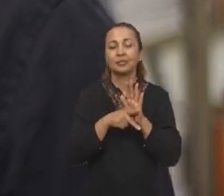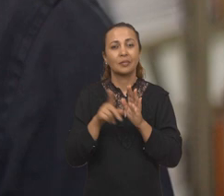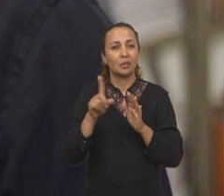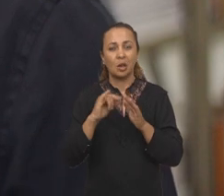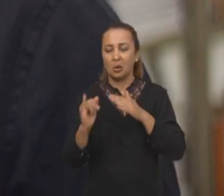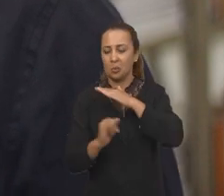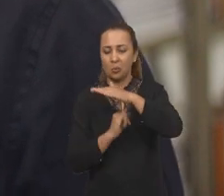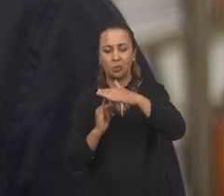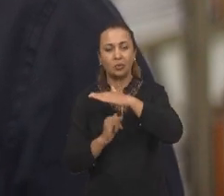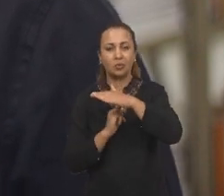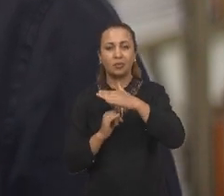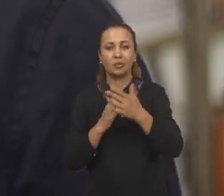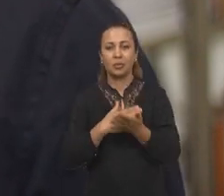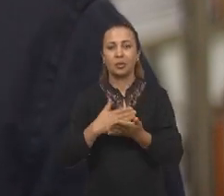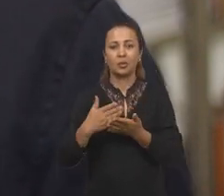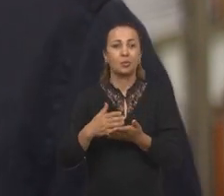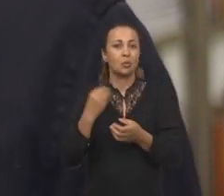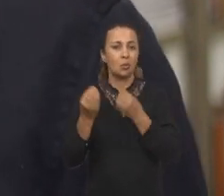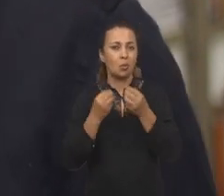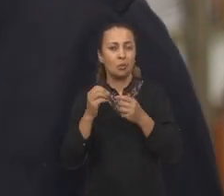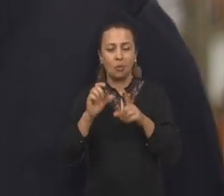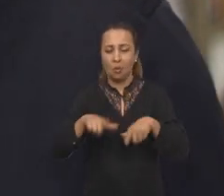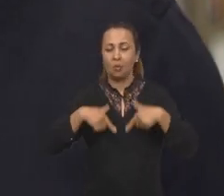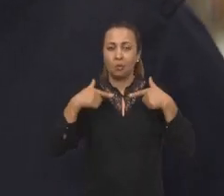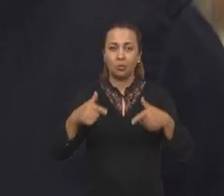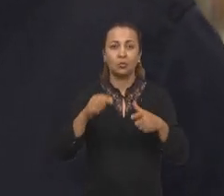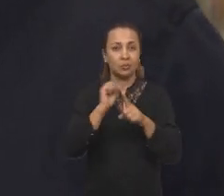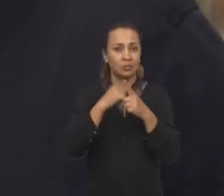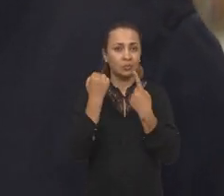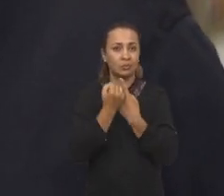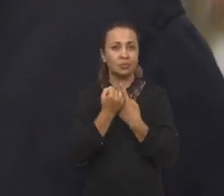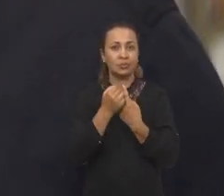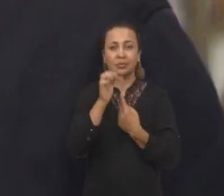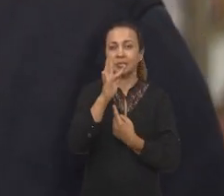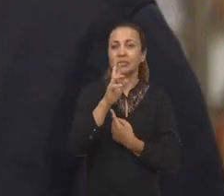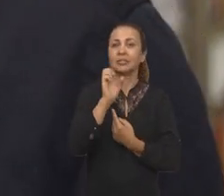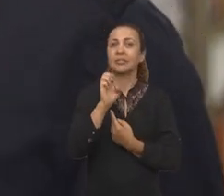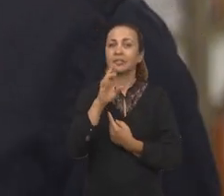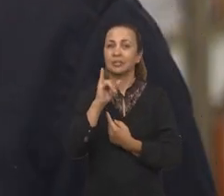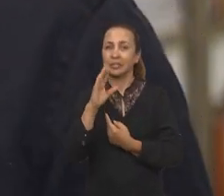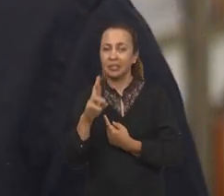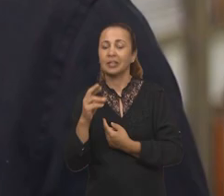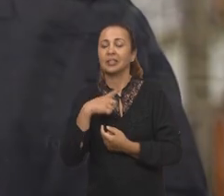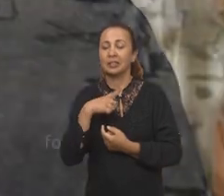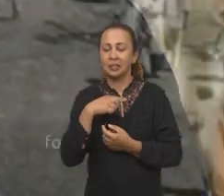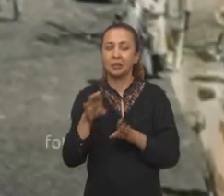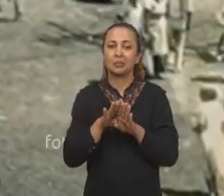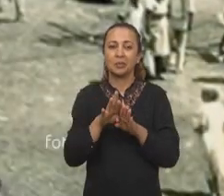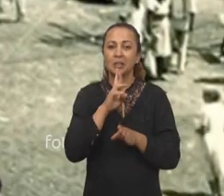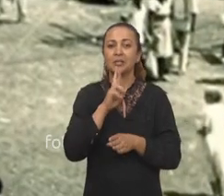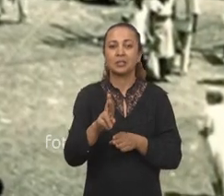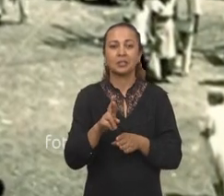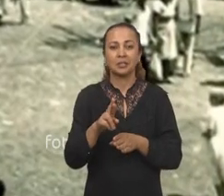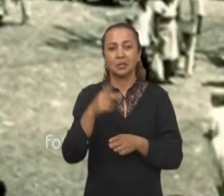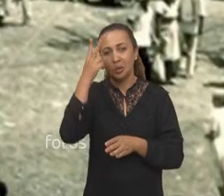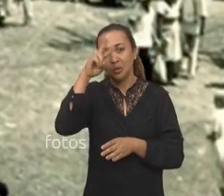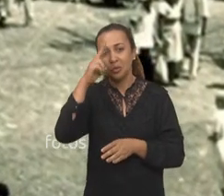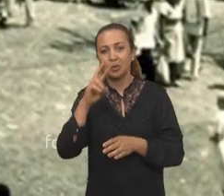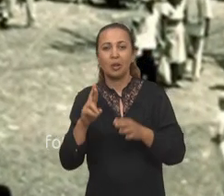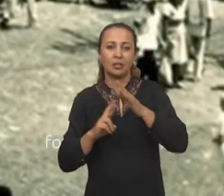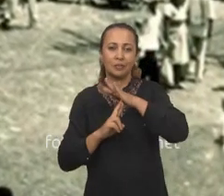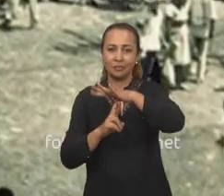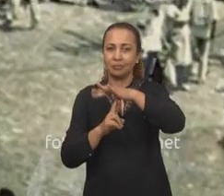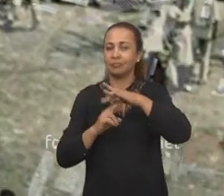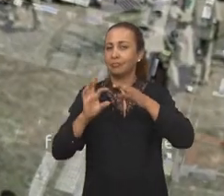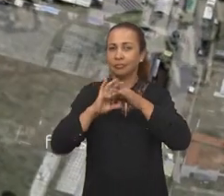não está institucionalizado que ele começou como lutas sociais em Feira de Santana e ainda diversos resultados também de pesquisa história da